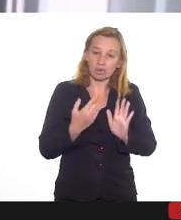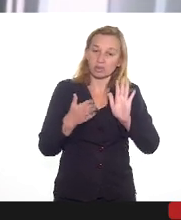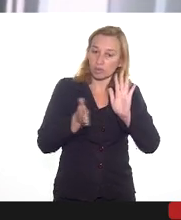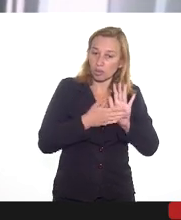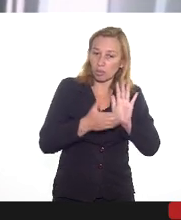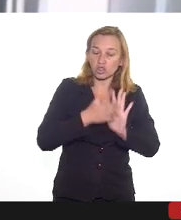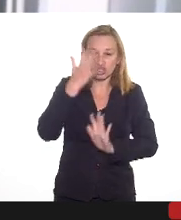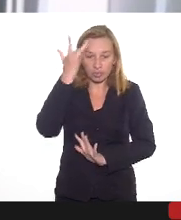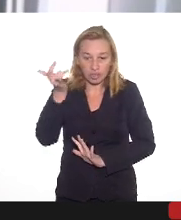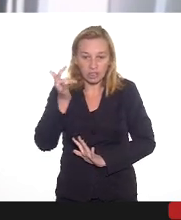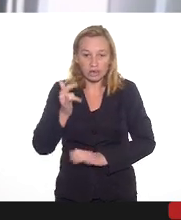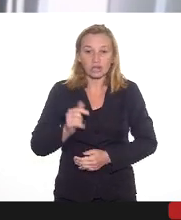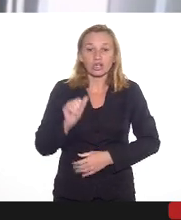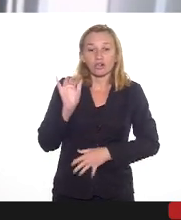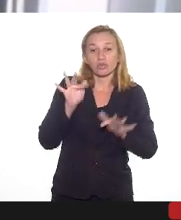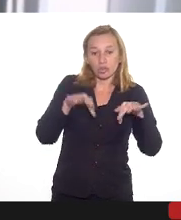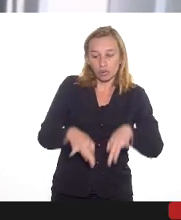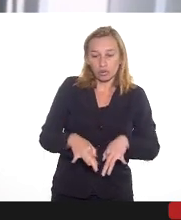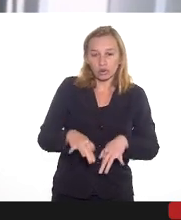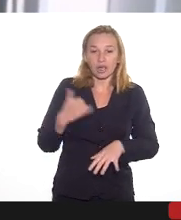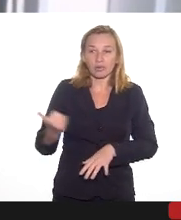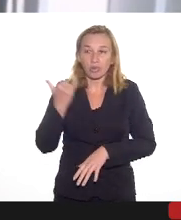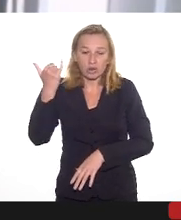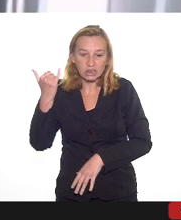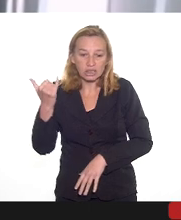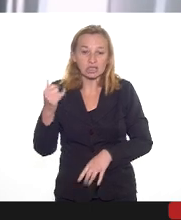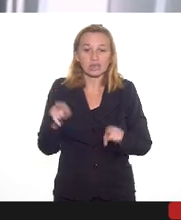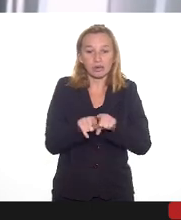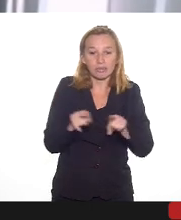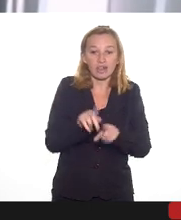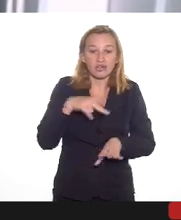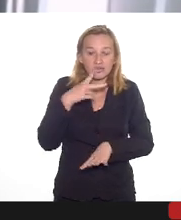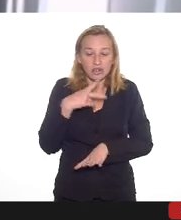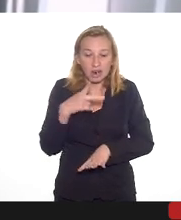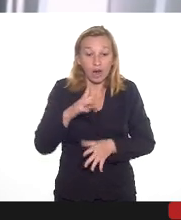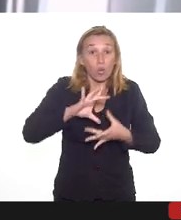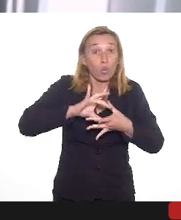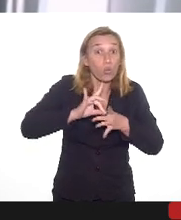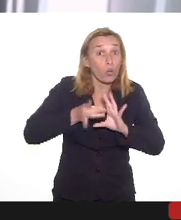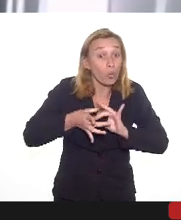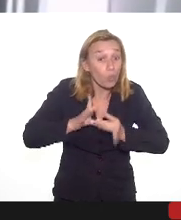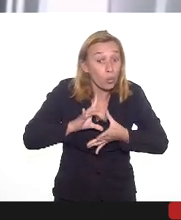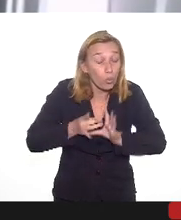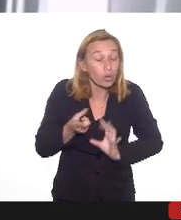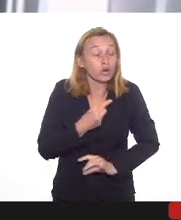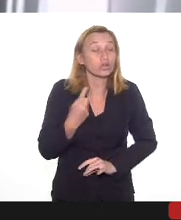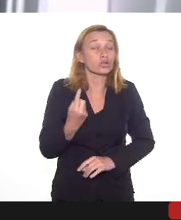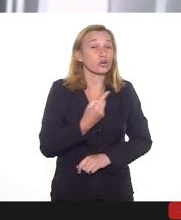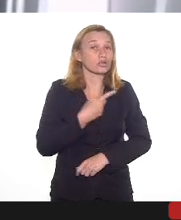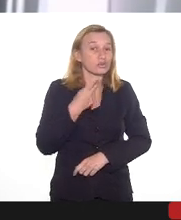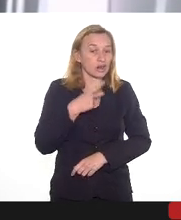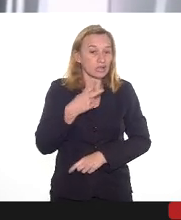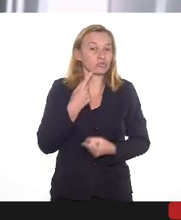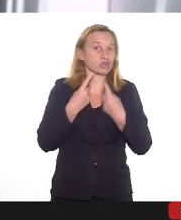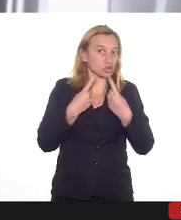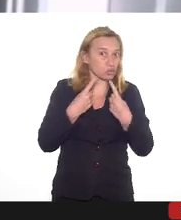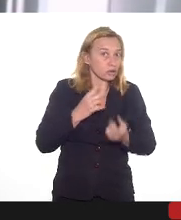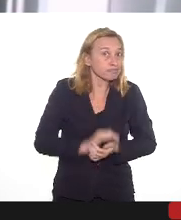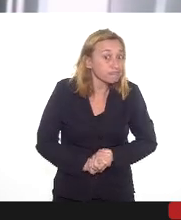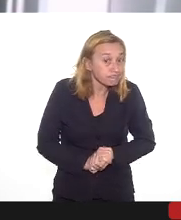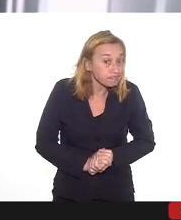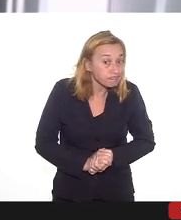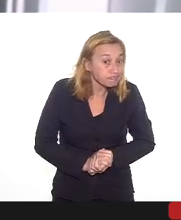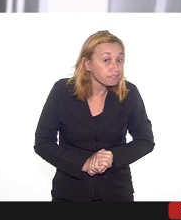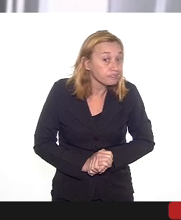de amanhã. E, Flávio, por último, é importante também ressaltar o contexto em que a gente faz esse debate. É